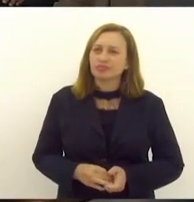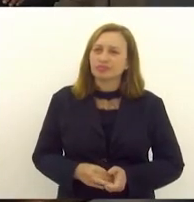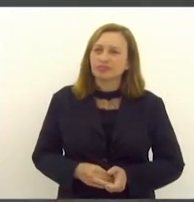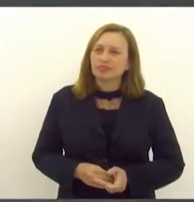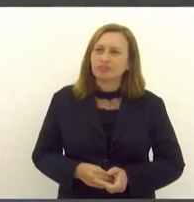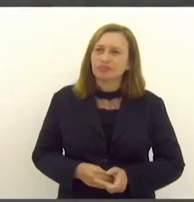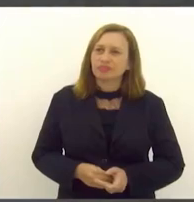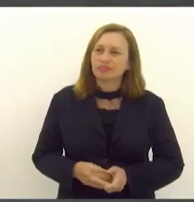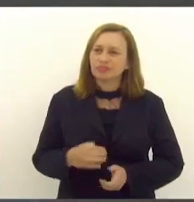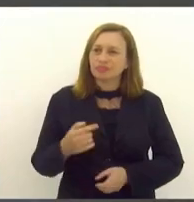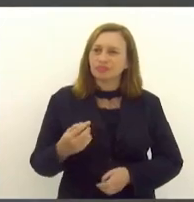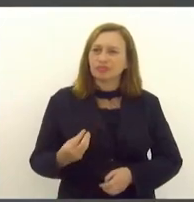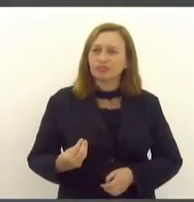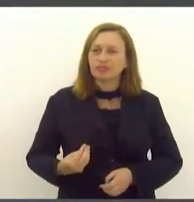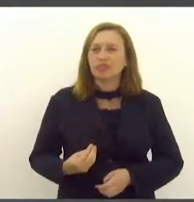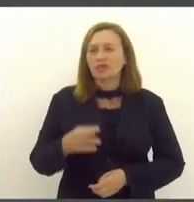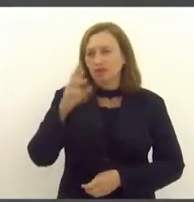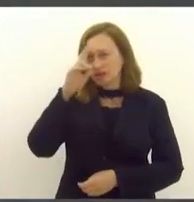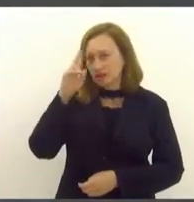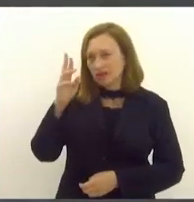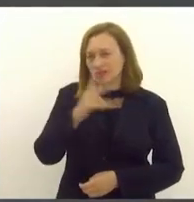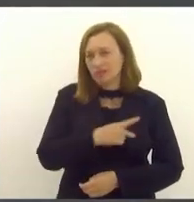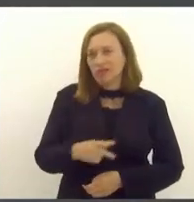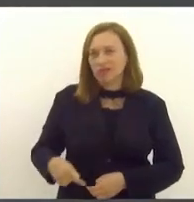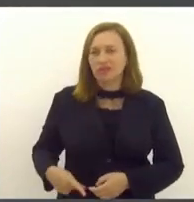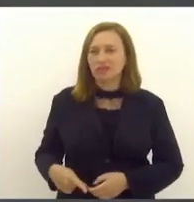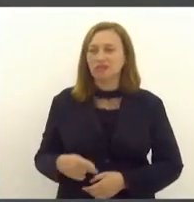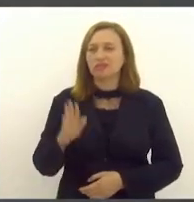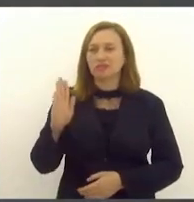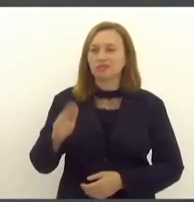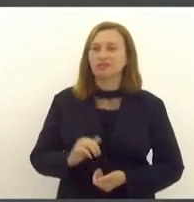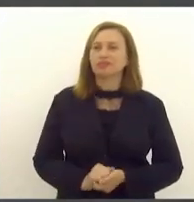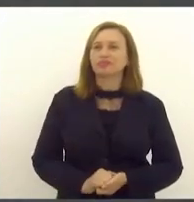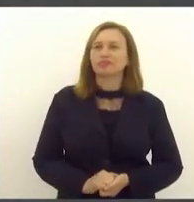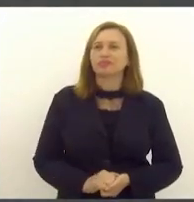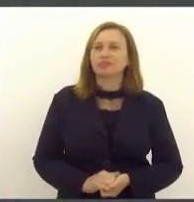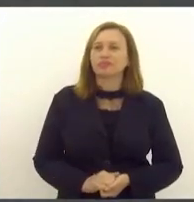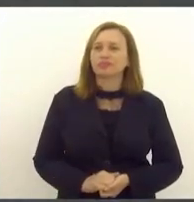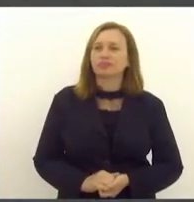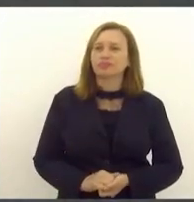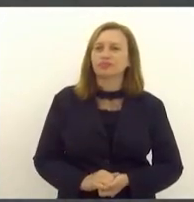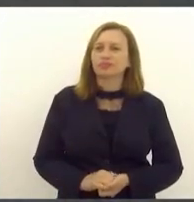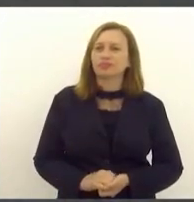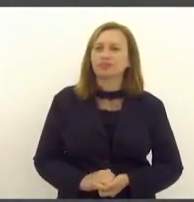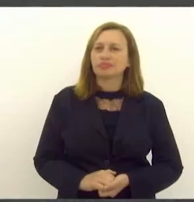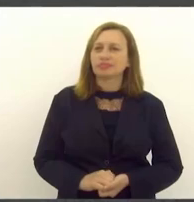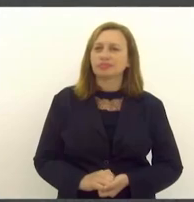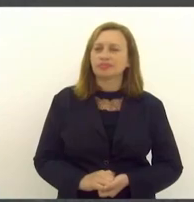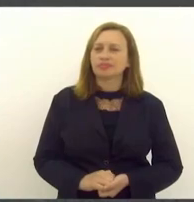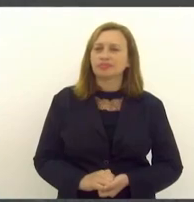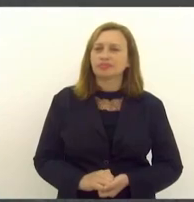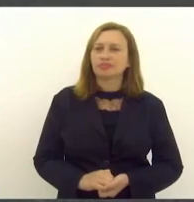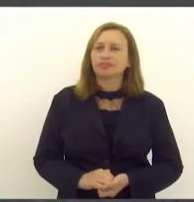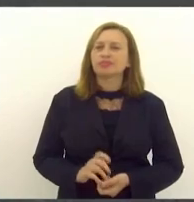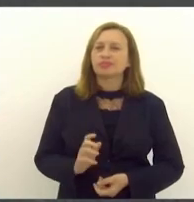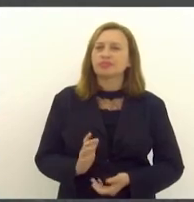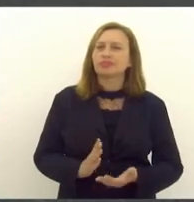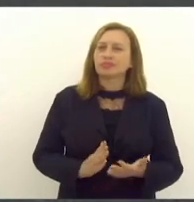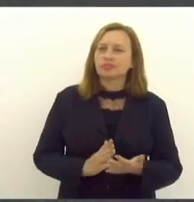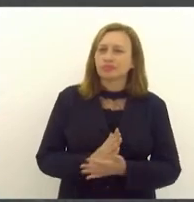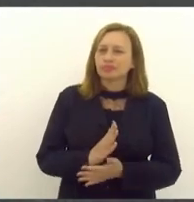tô aqui Presidente sempre presente só é favorável